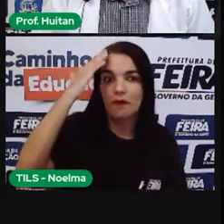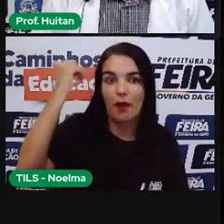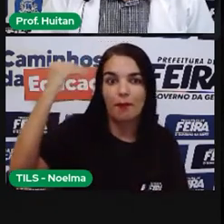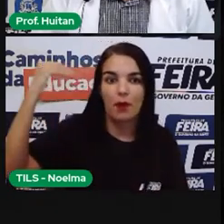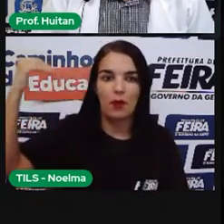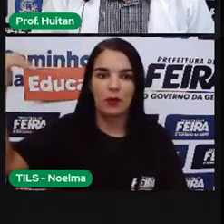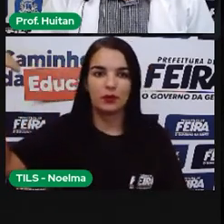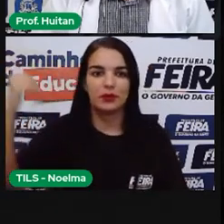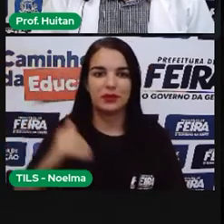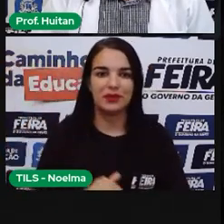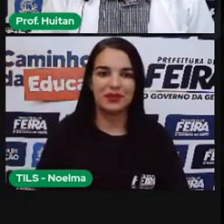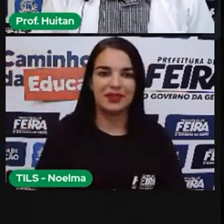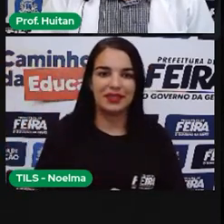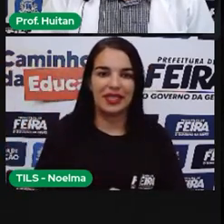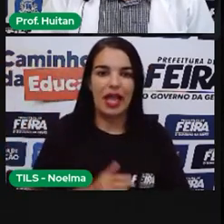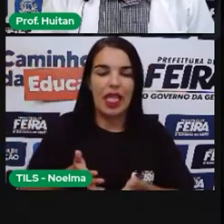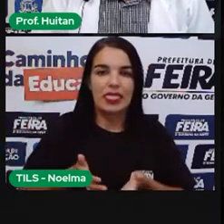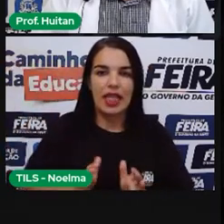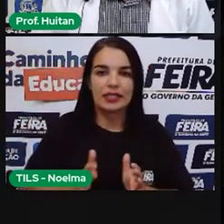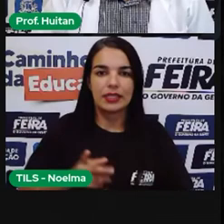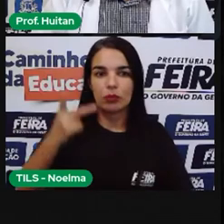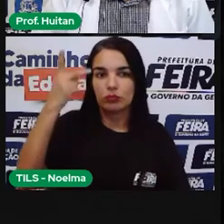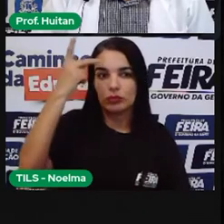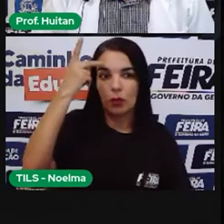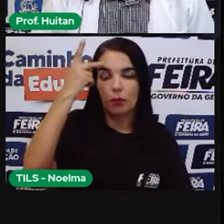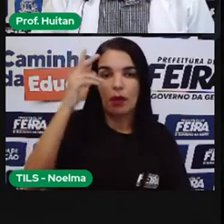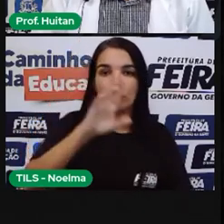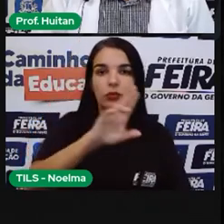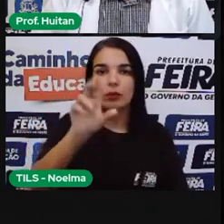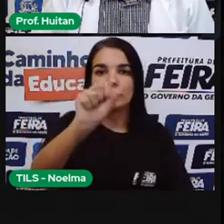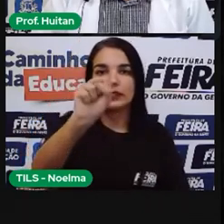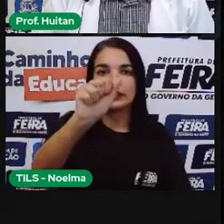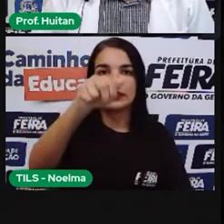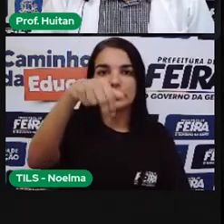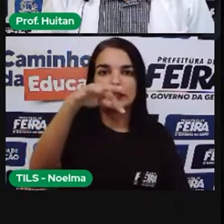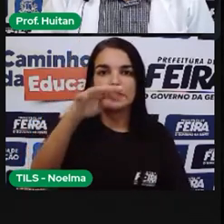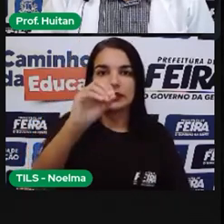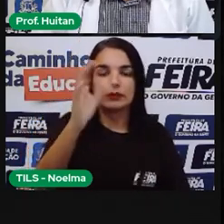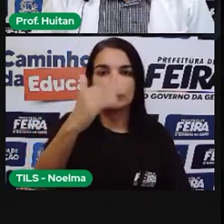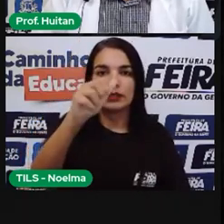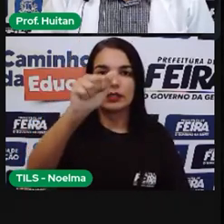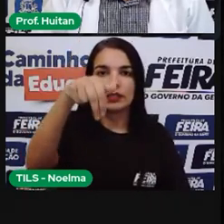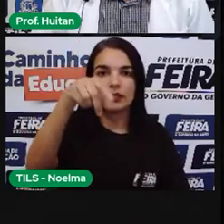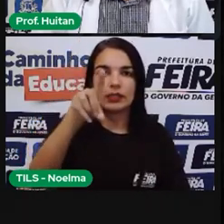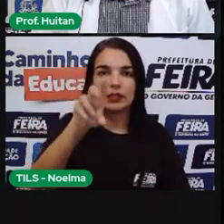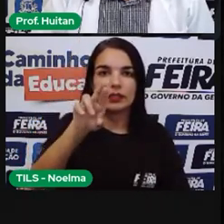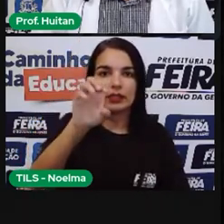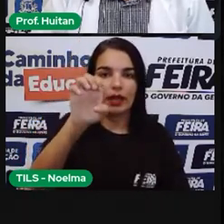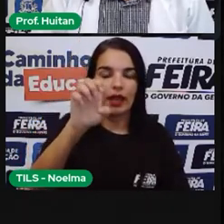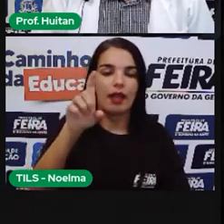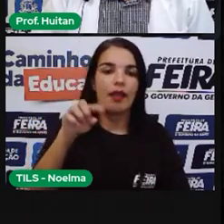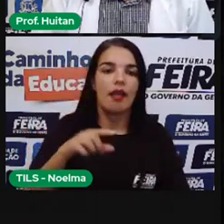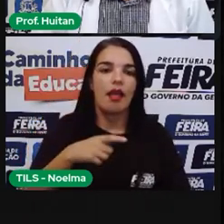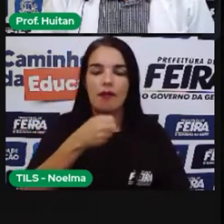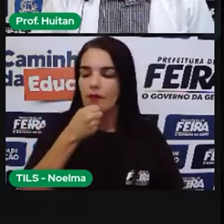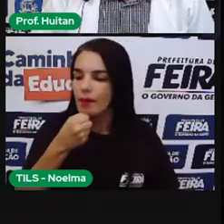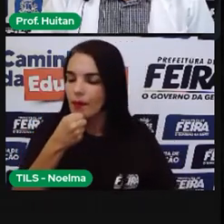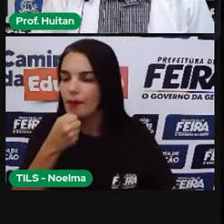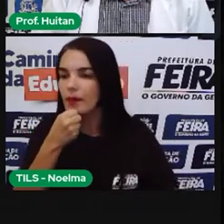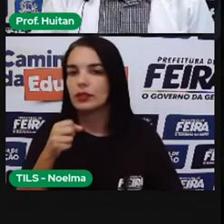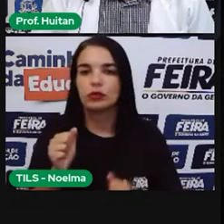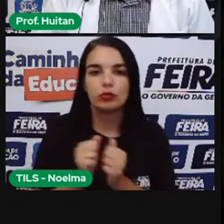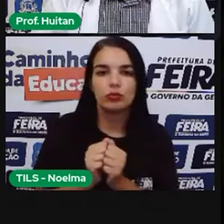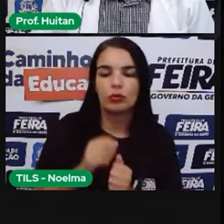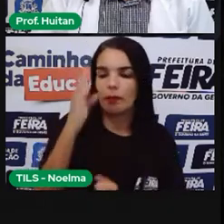Péricles. Ele nasceu em Santo André, é um cantor e compositor brasileiro, foi vocalista